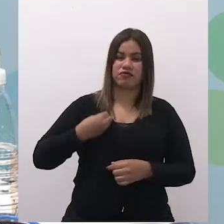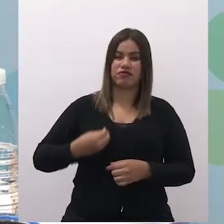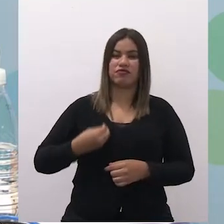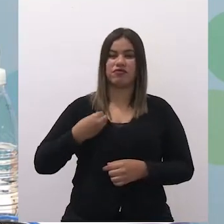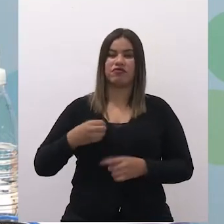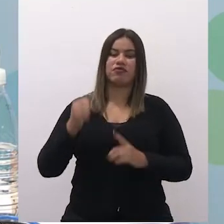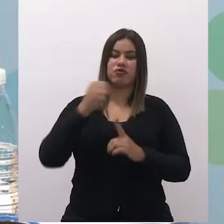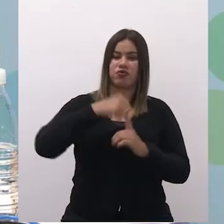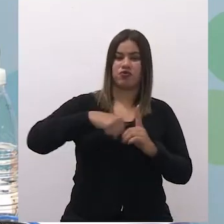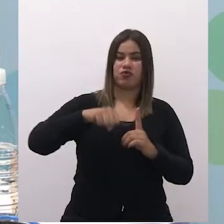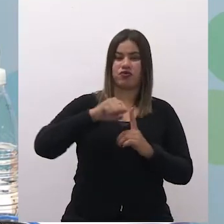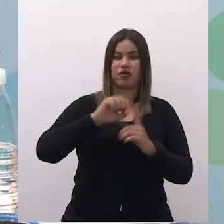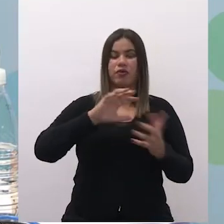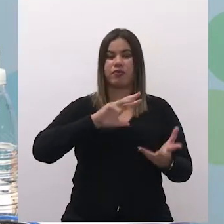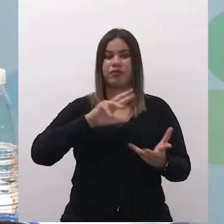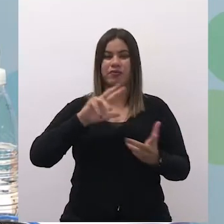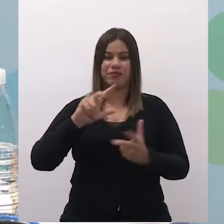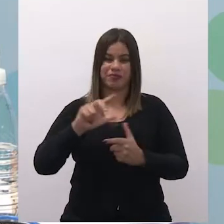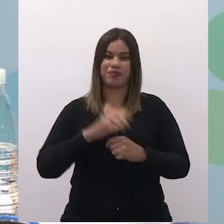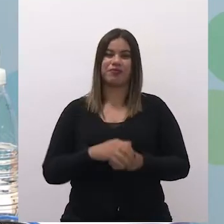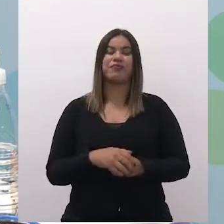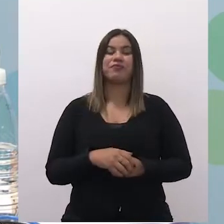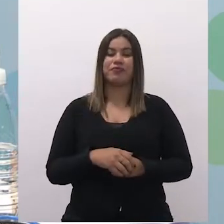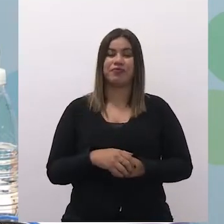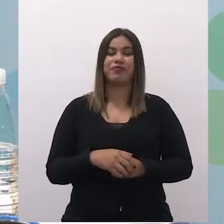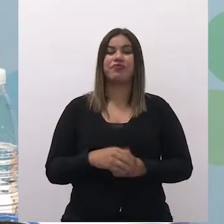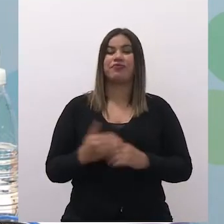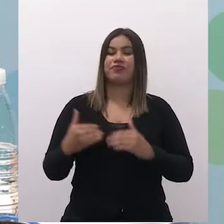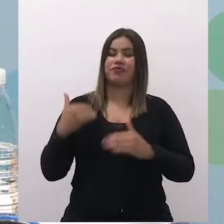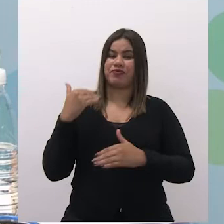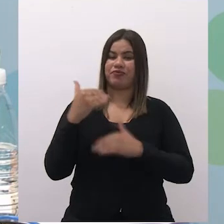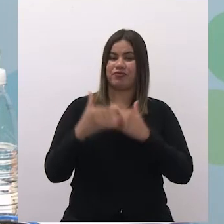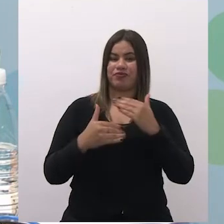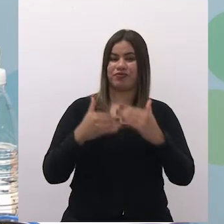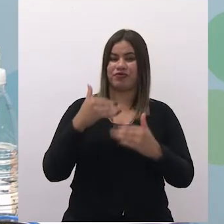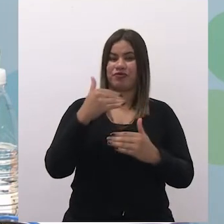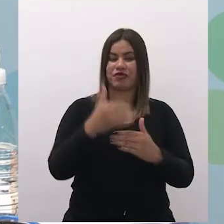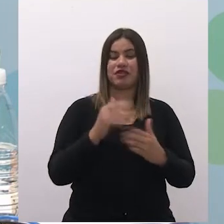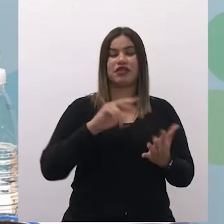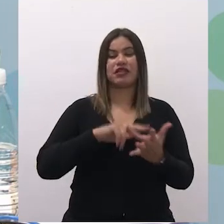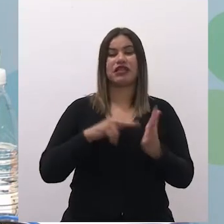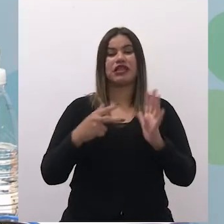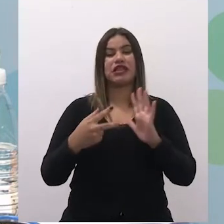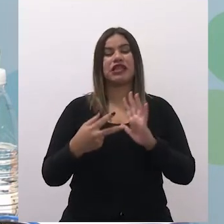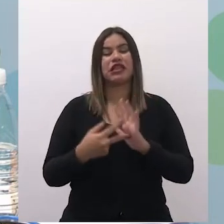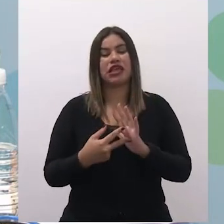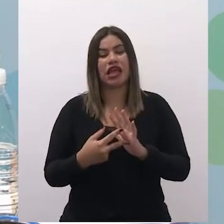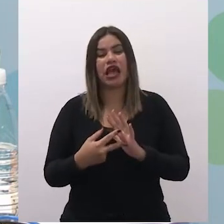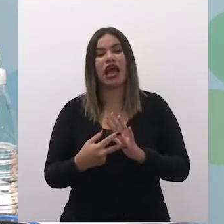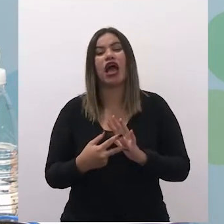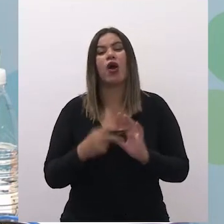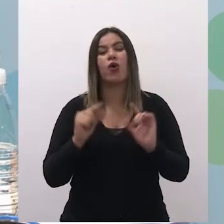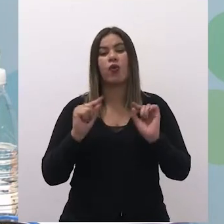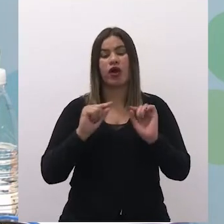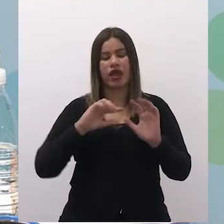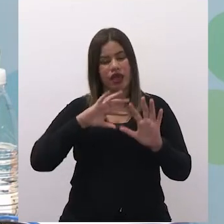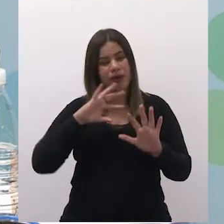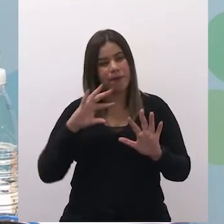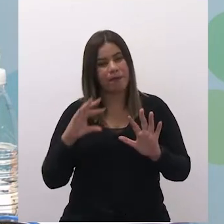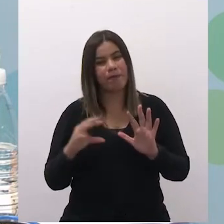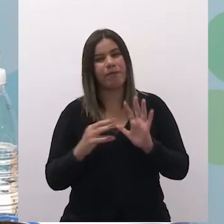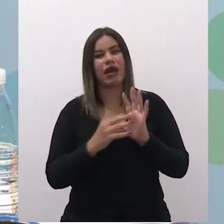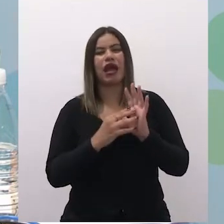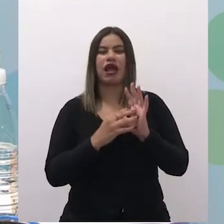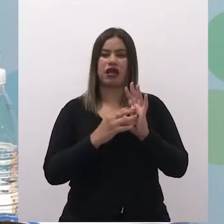da sociedade. Construir uma trajetória significativa impacta